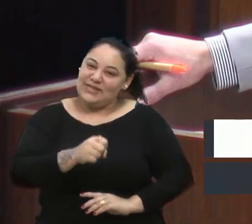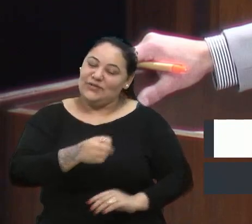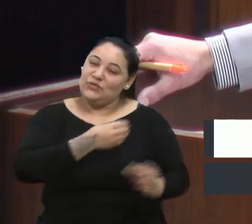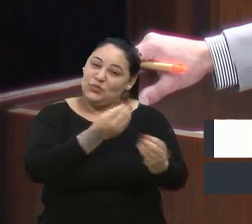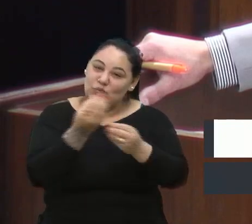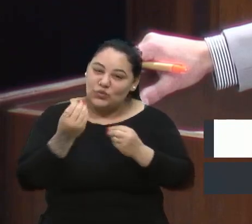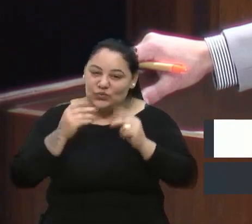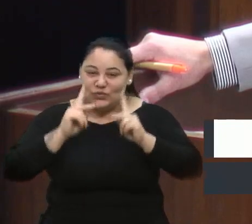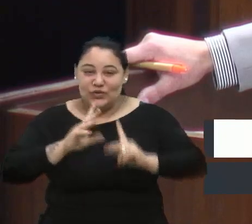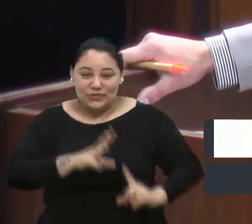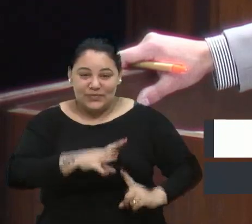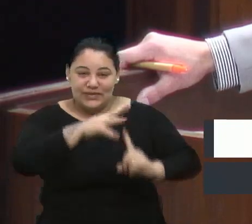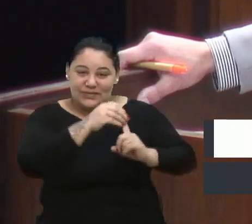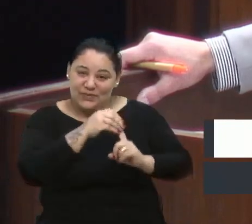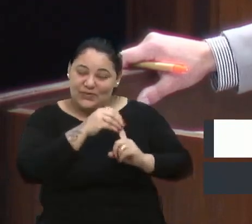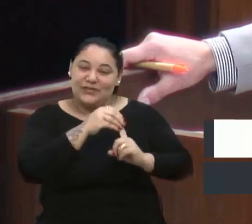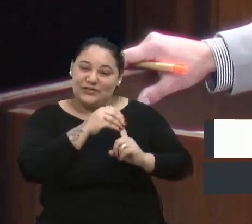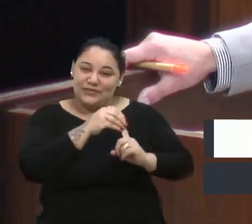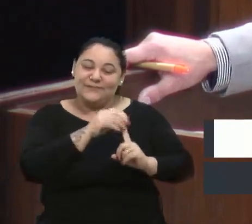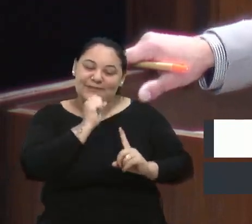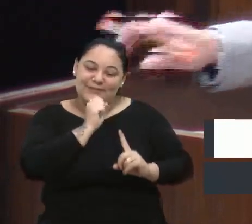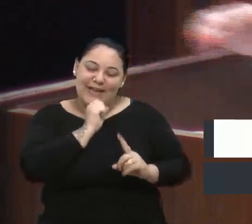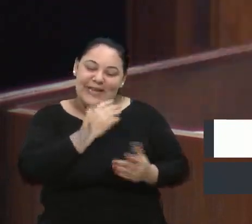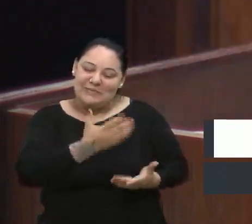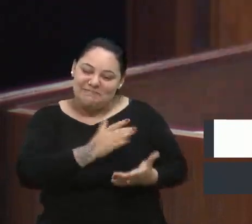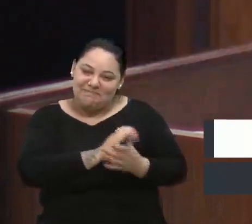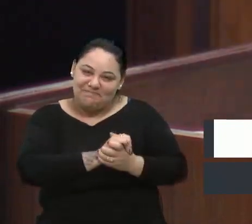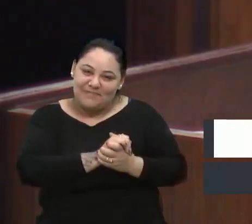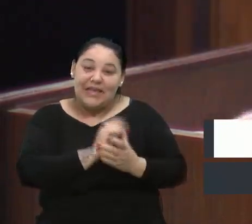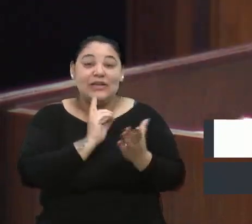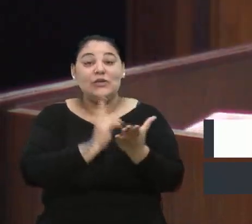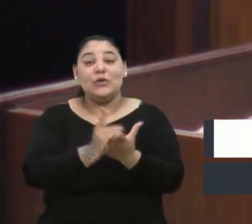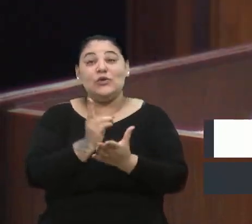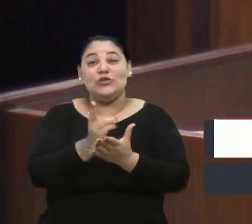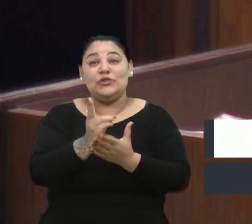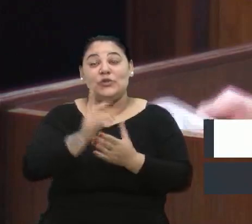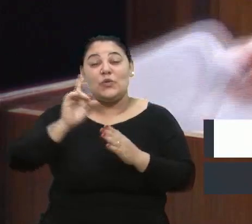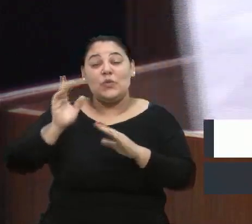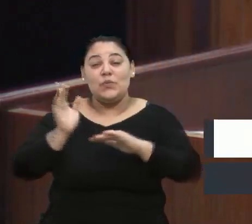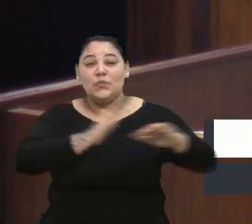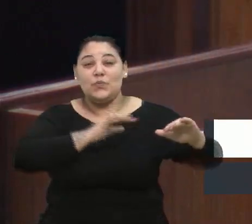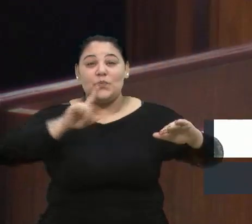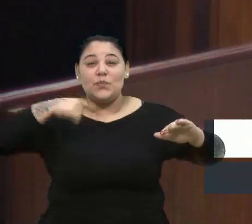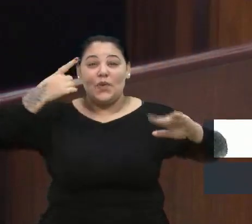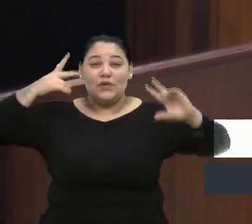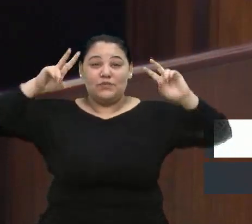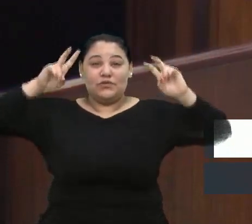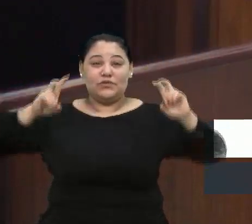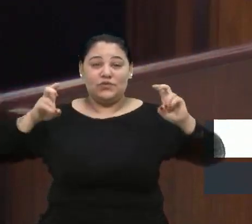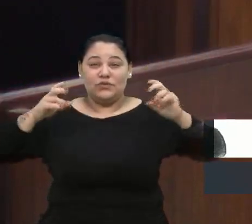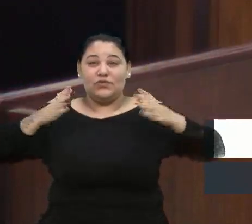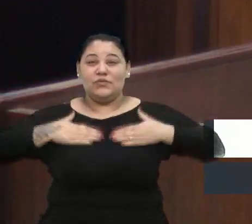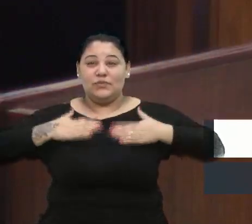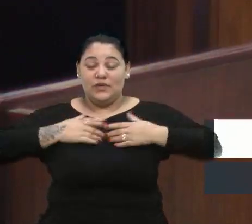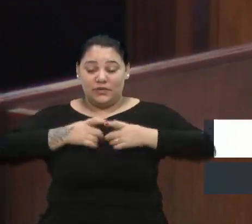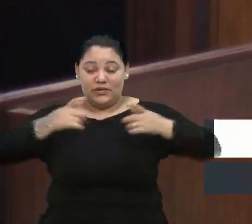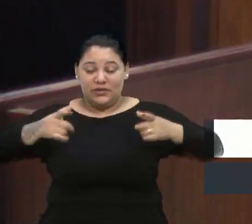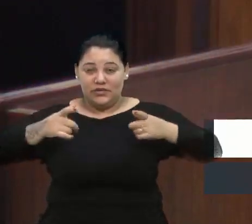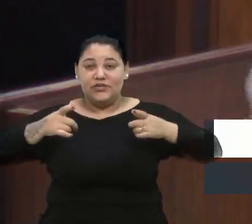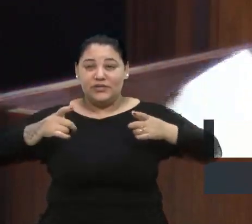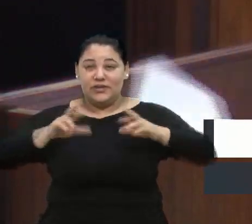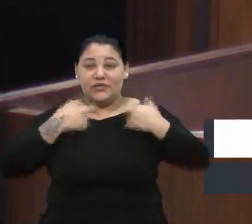e principalmente nesses idosos. Dando sequência agora para o meu próximo assunto do meu grande